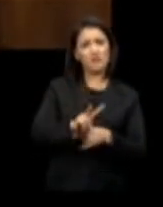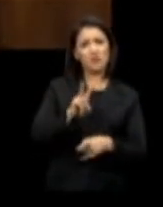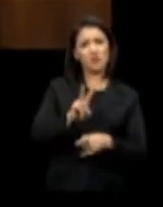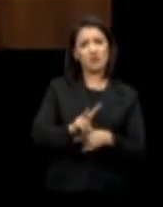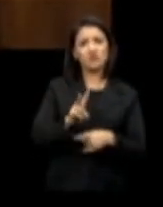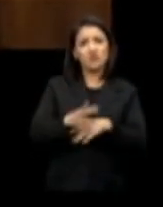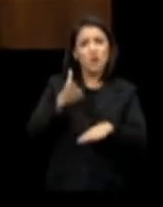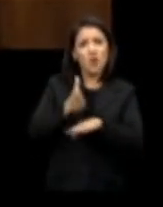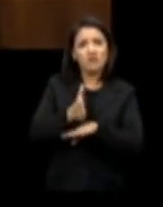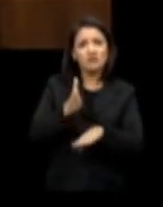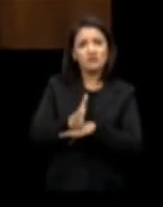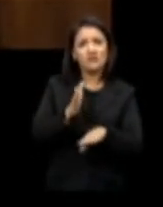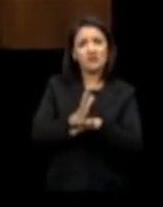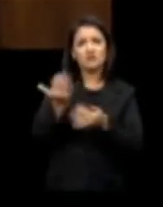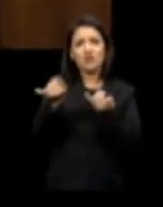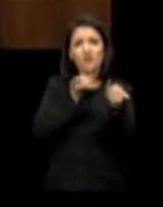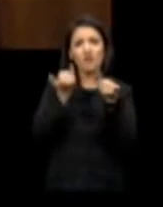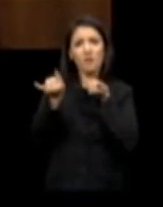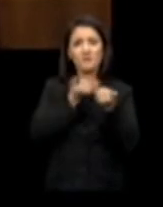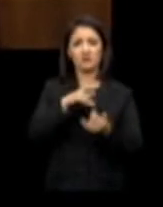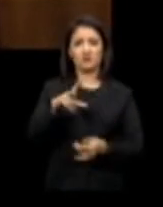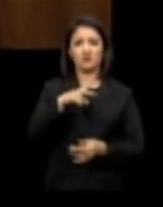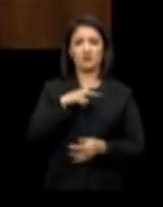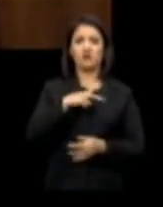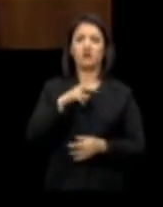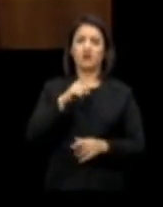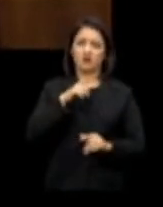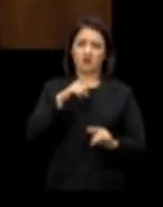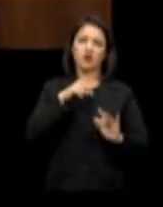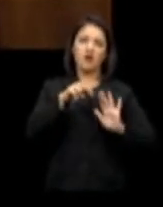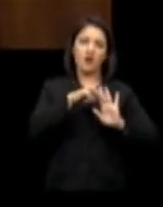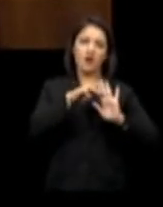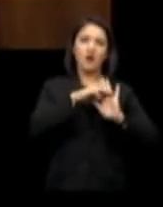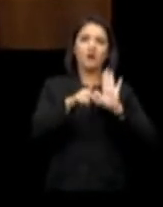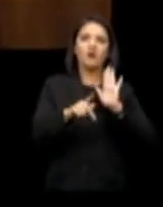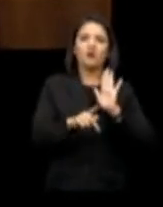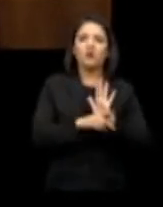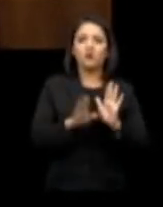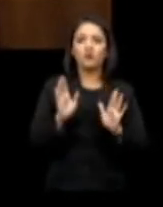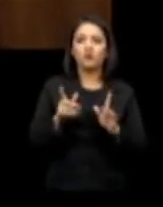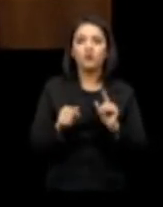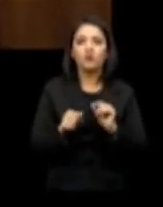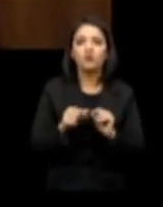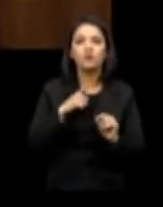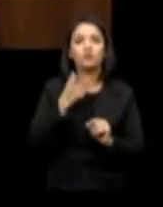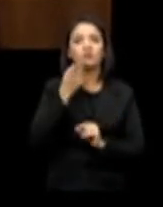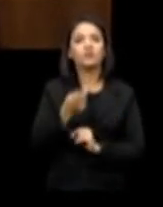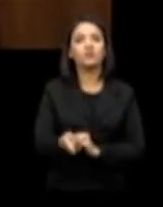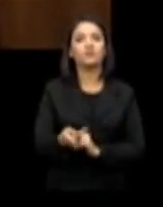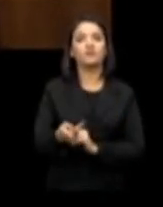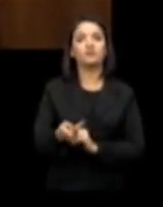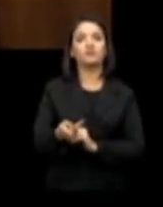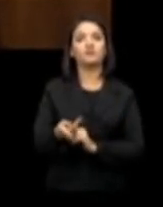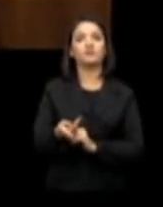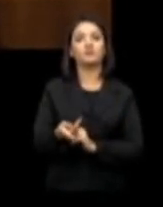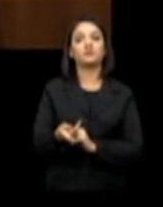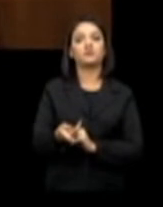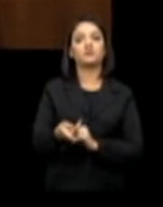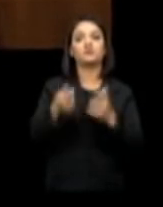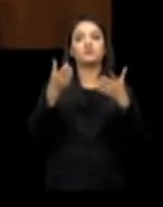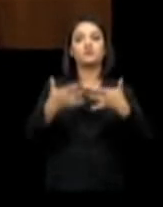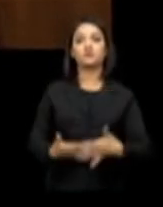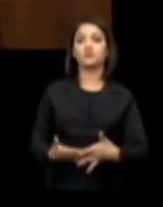o acesso de dados pessoais objeto da MP, a propósito, foi ressaltada na manifestação da Agência Nacional